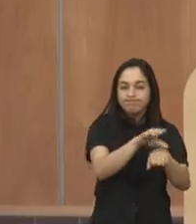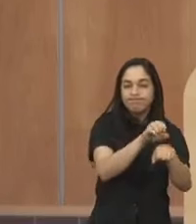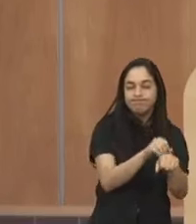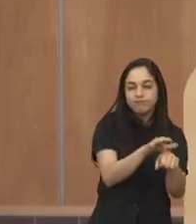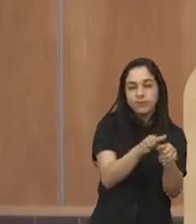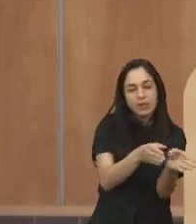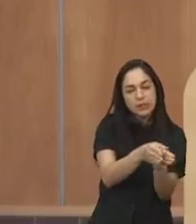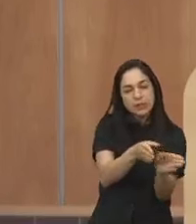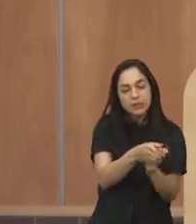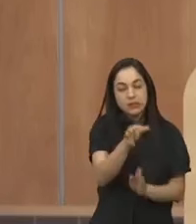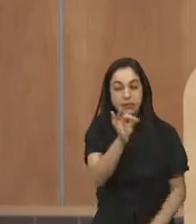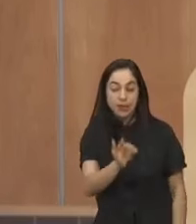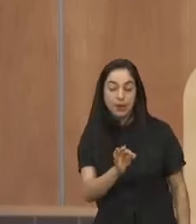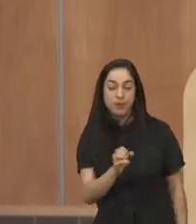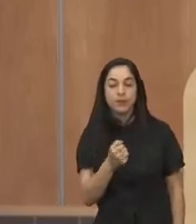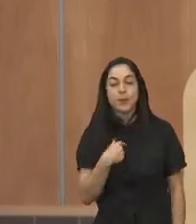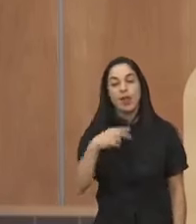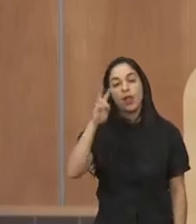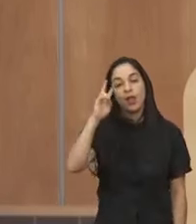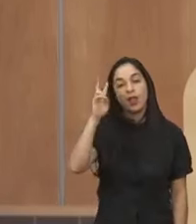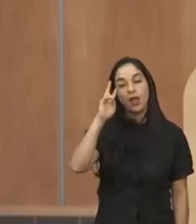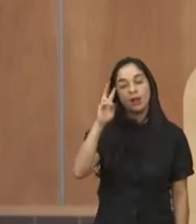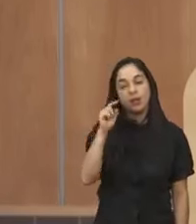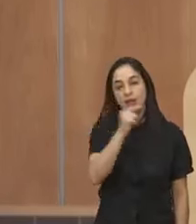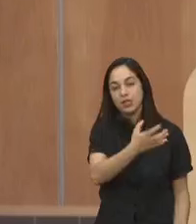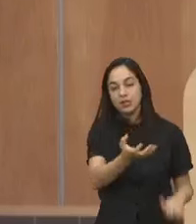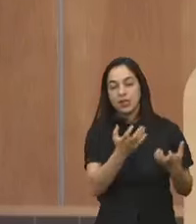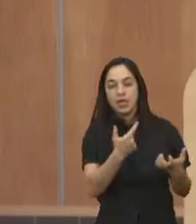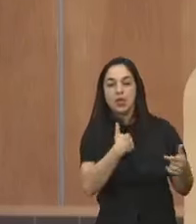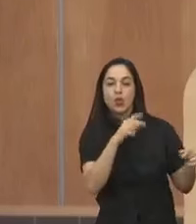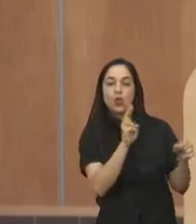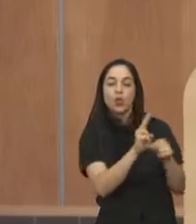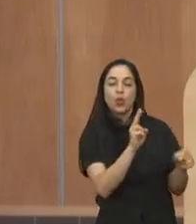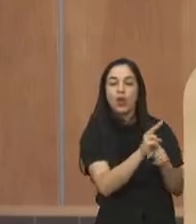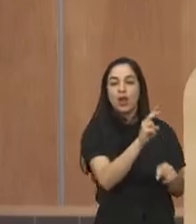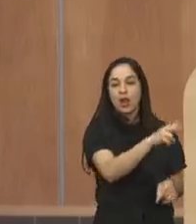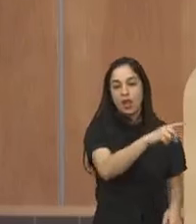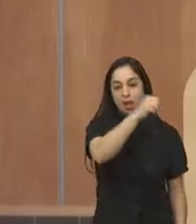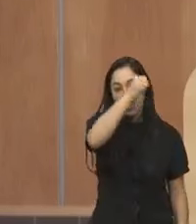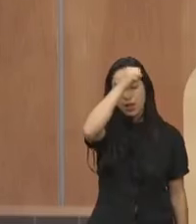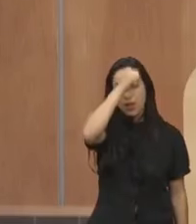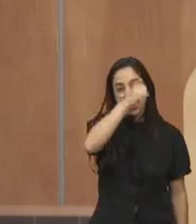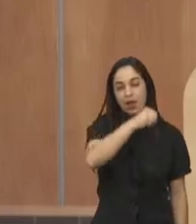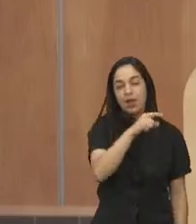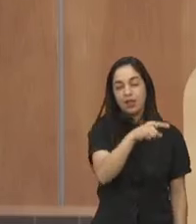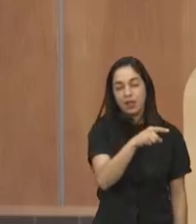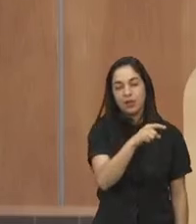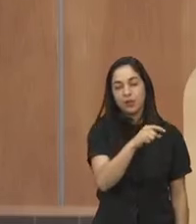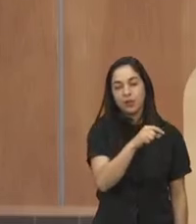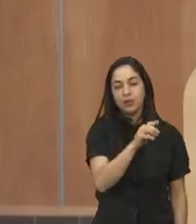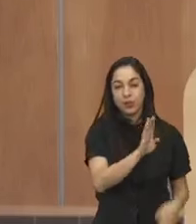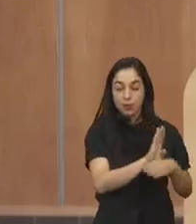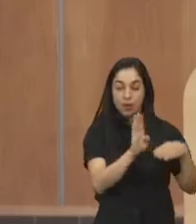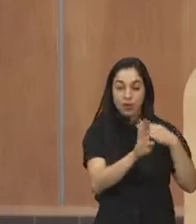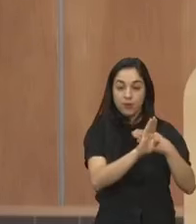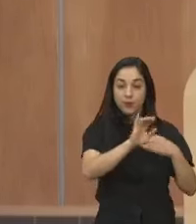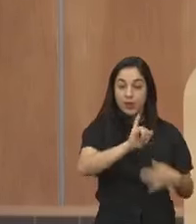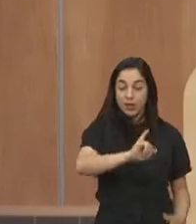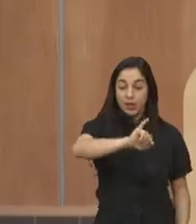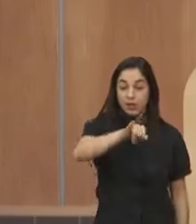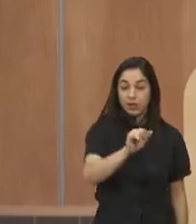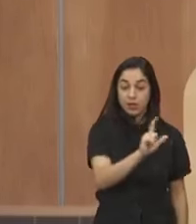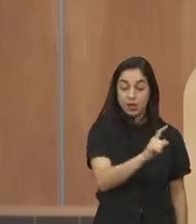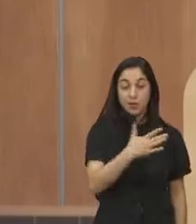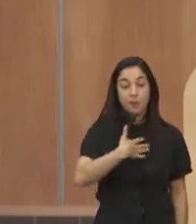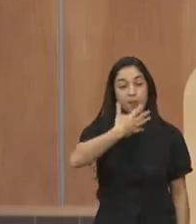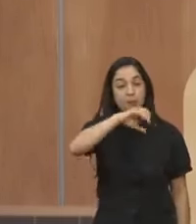lembro que a Crode queria que eu assumisse lá o bairro, Veranejal, e meu pai me ensinou uma coisa, faça o que está no